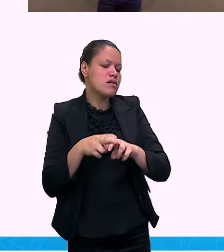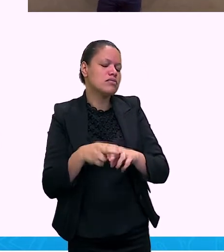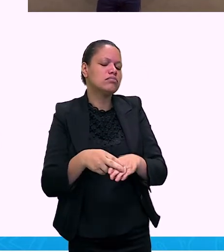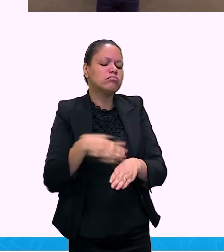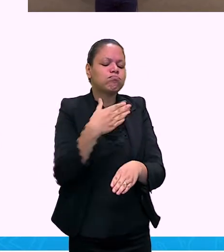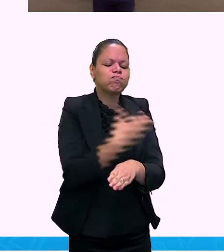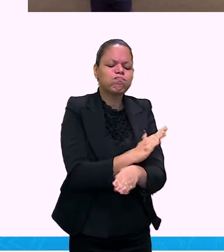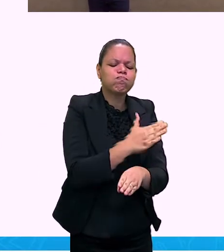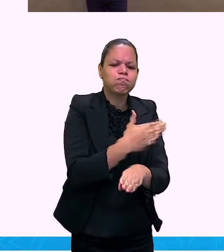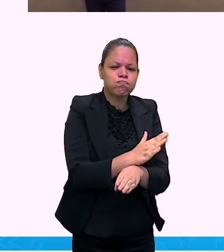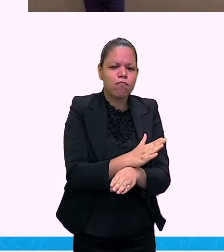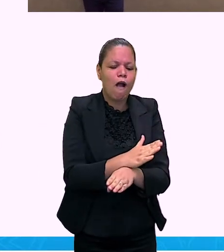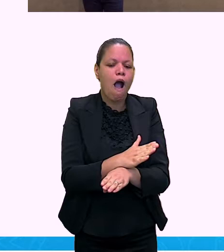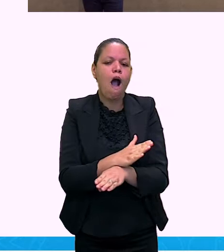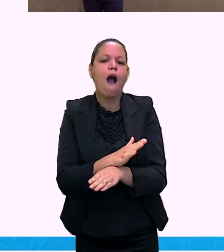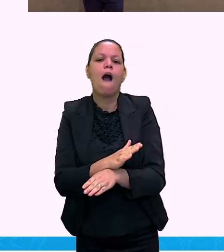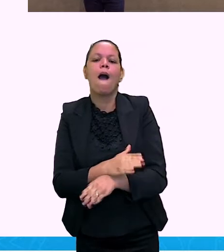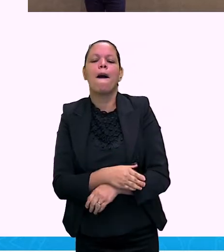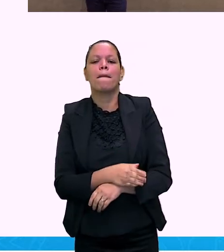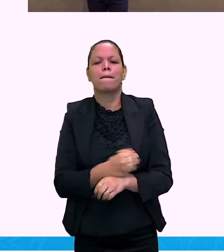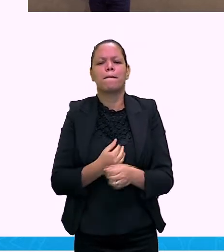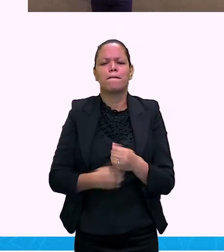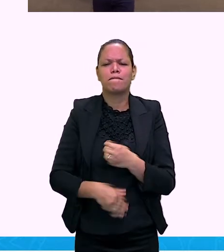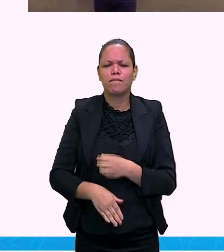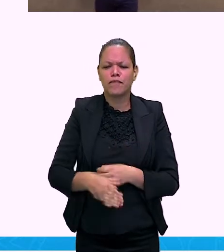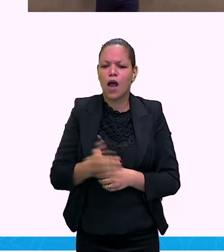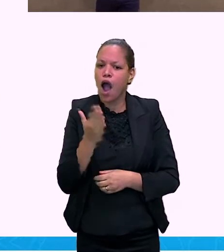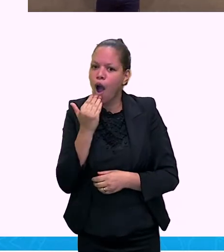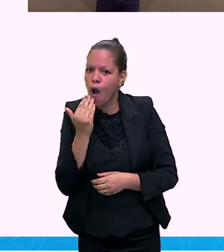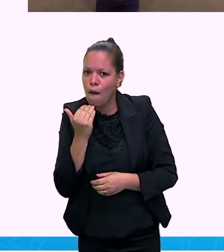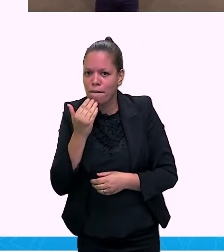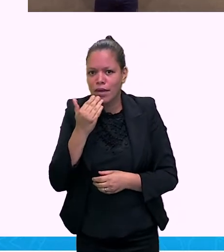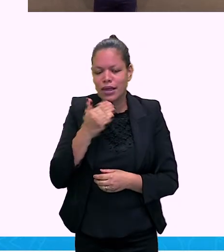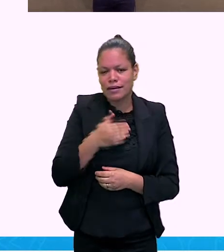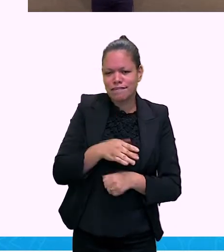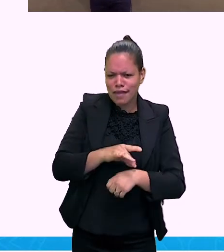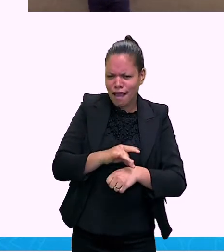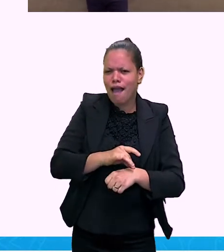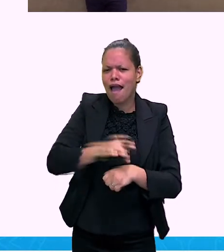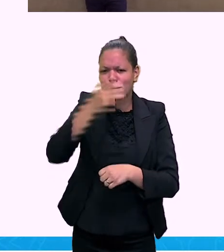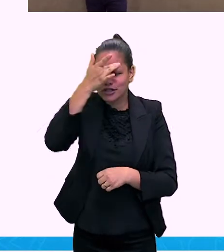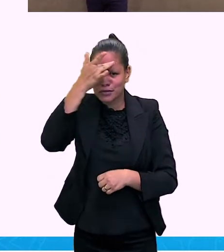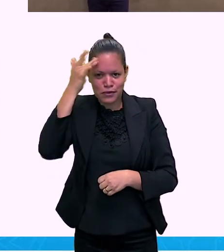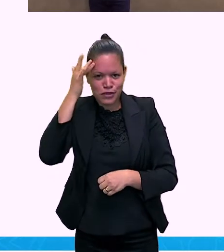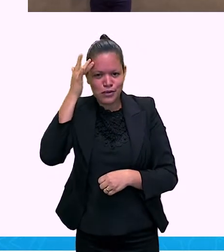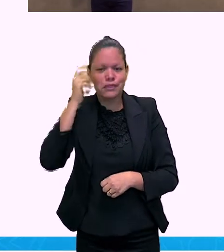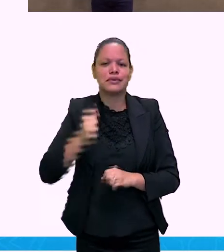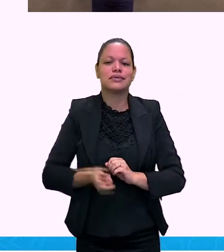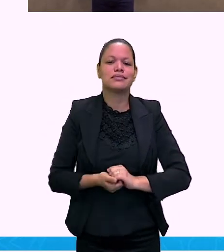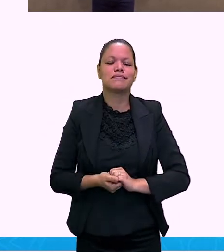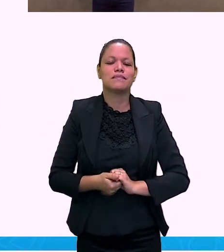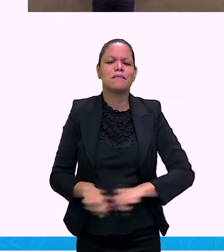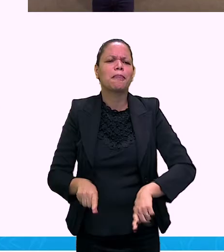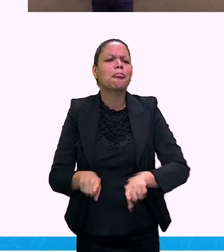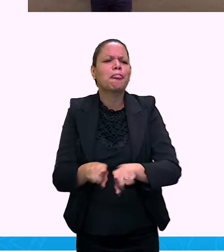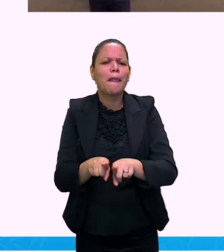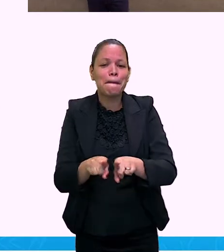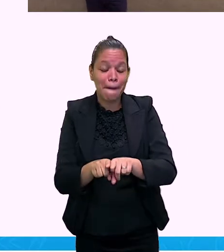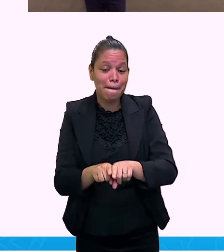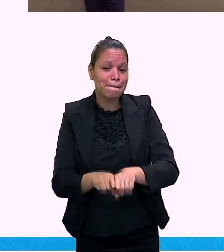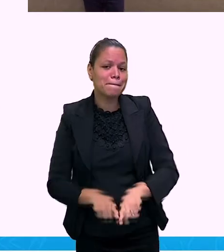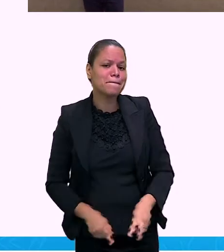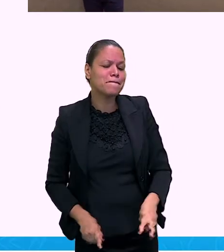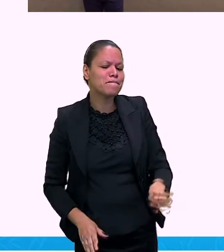canibalismo. E uma parte muito importante que eu gosto sempre de destacar é que os indígenas agora, de uma forma geral, não só